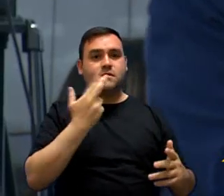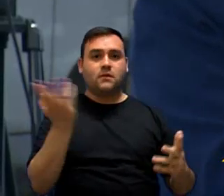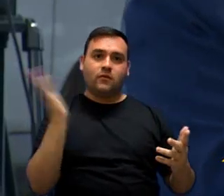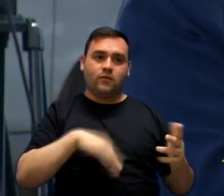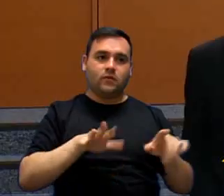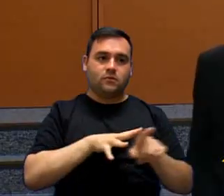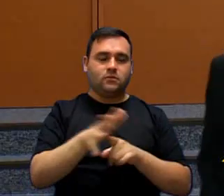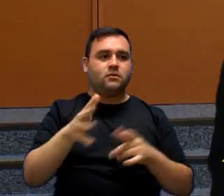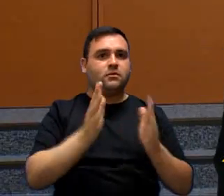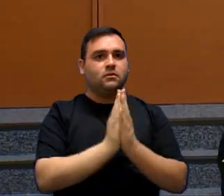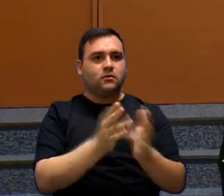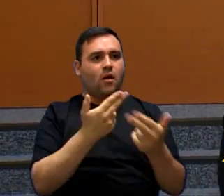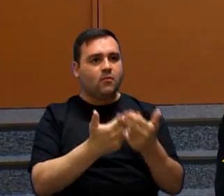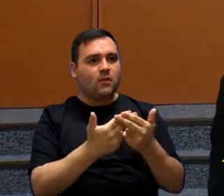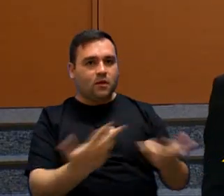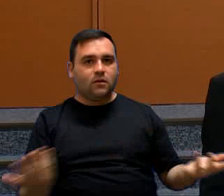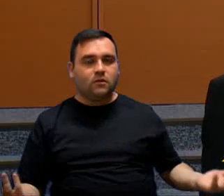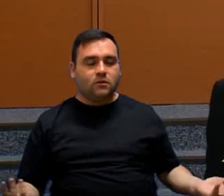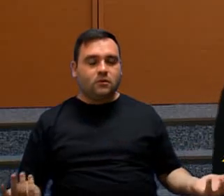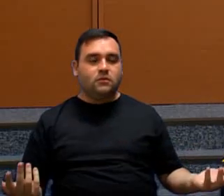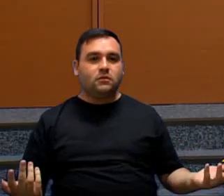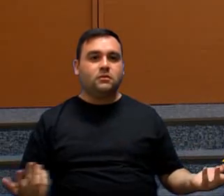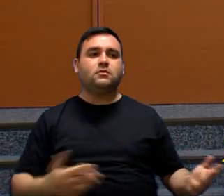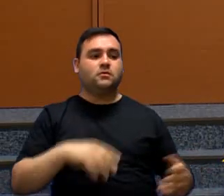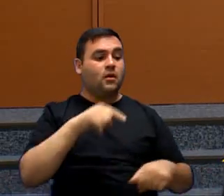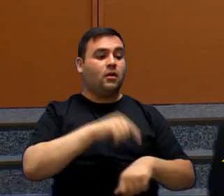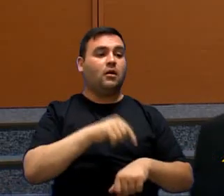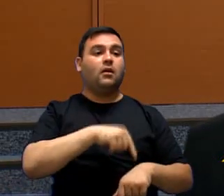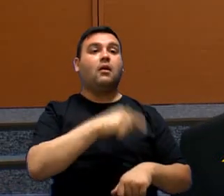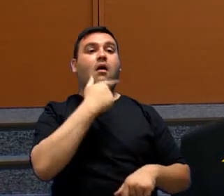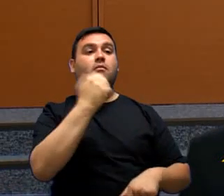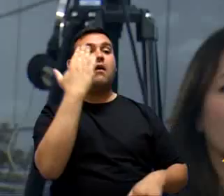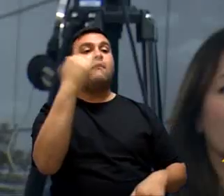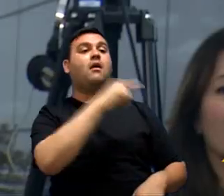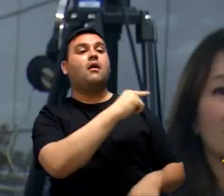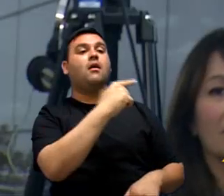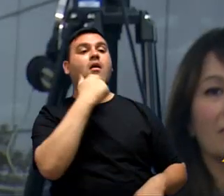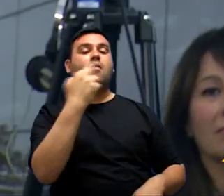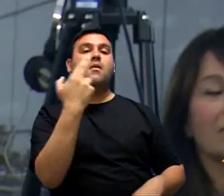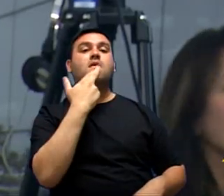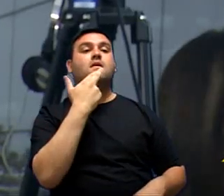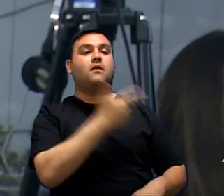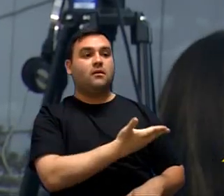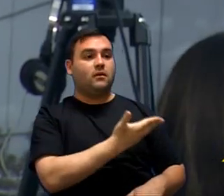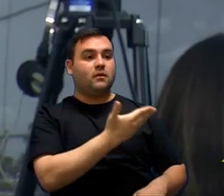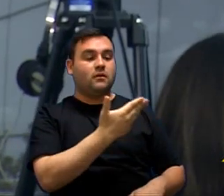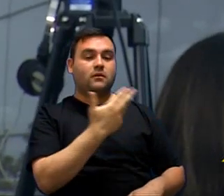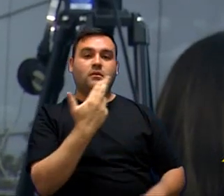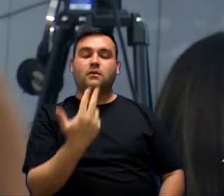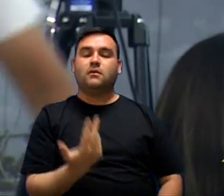Ah, paciência! Olha os minutos de fama do vereador Manga. Ô, vereador Manga!